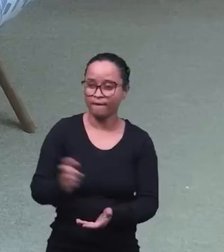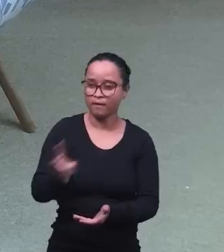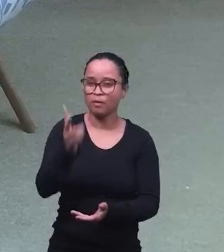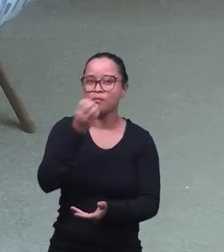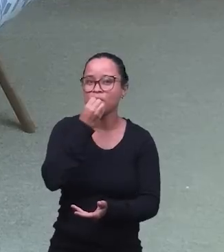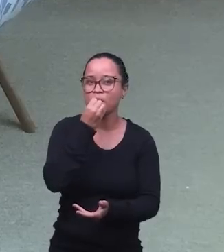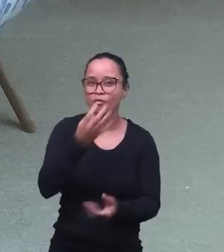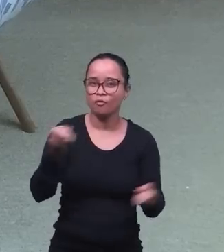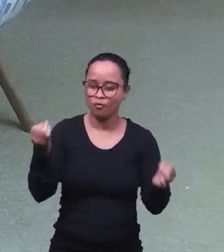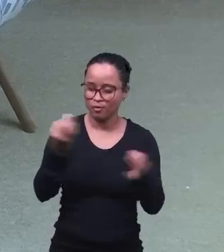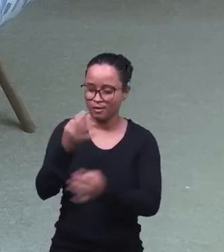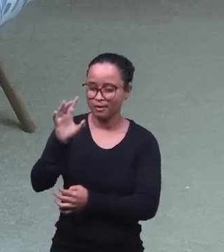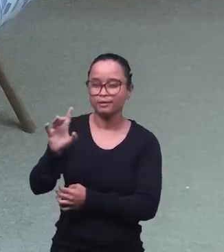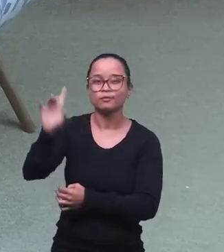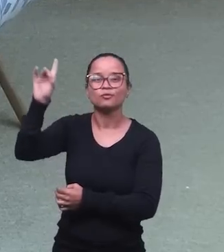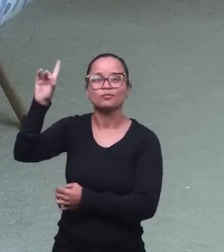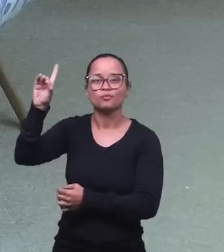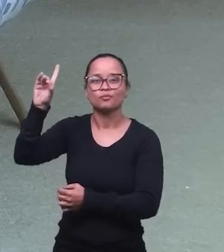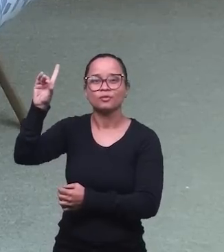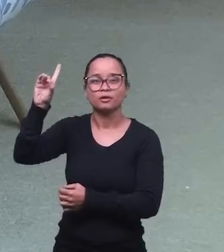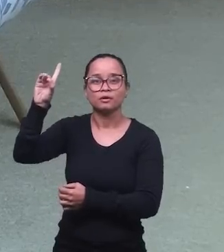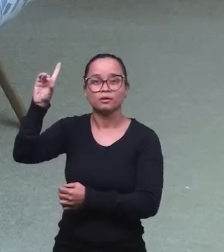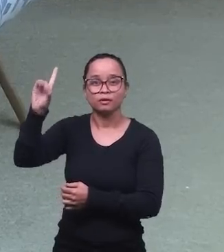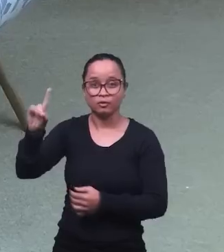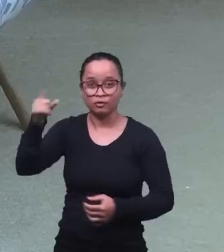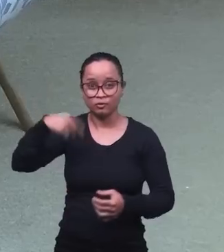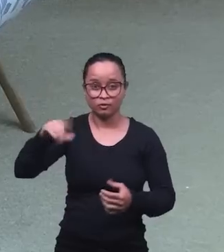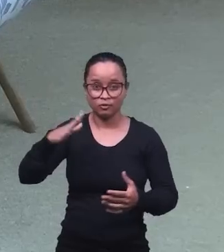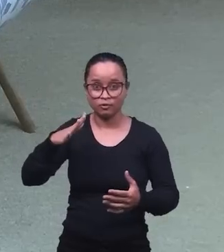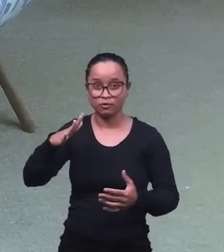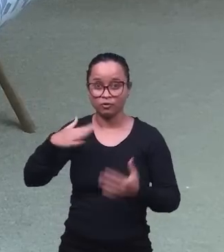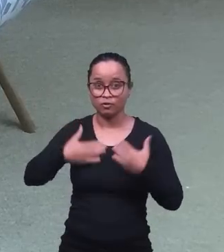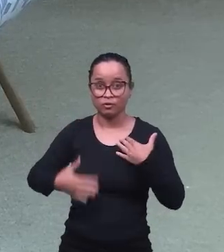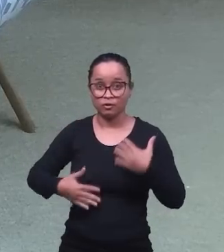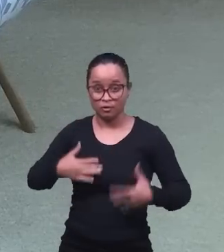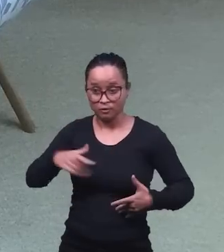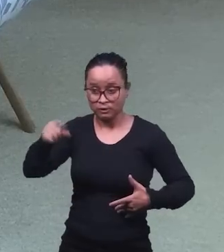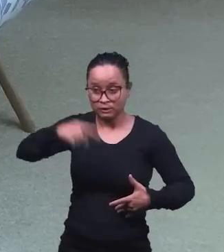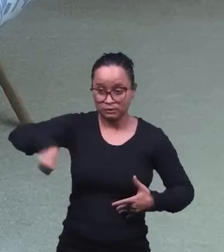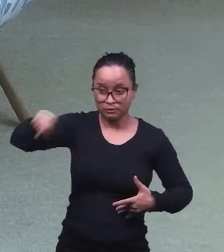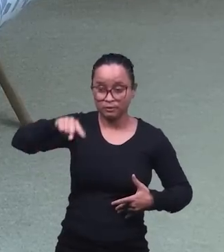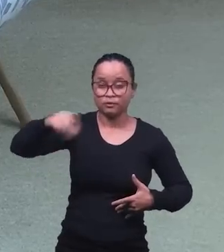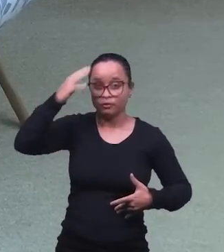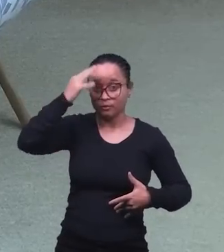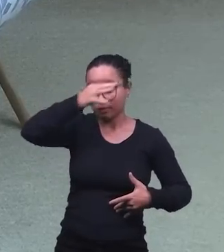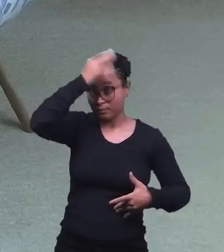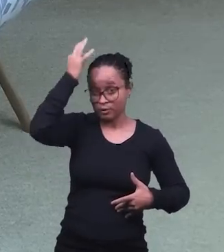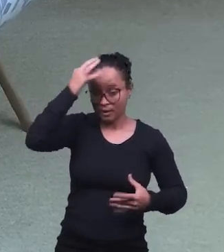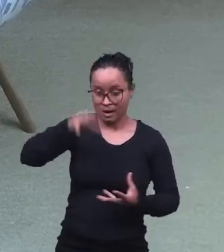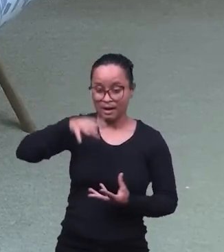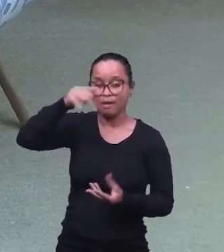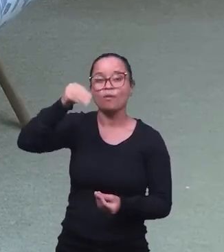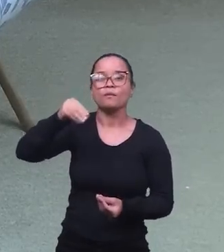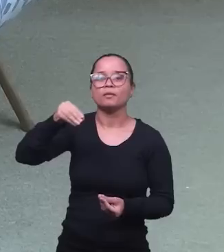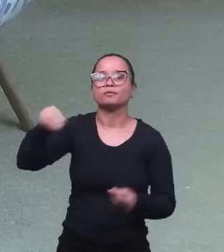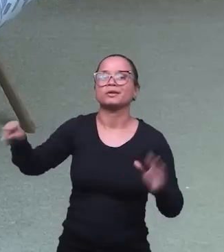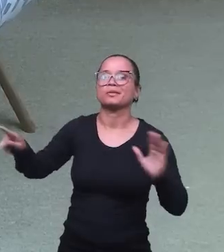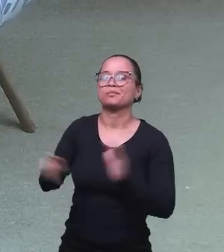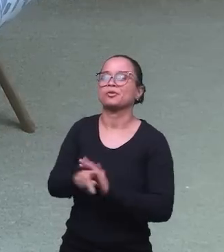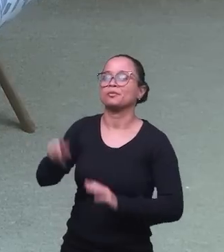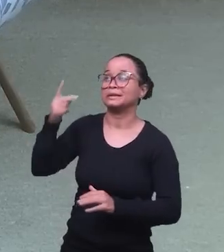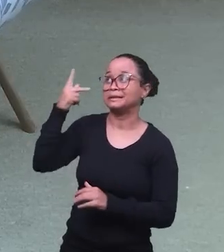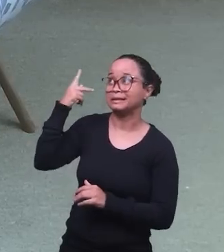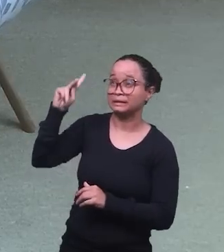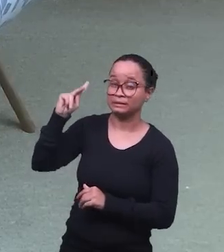preço. Glorificai, pois, a Deus no nosso corpo e do vosso espírito, os quais pertencem